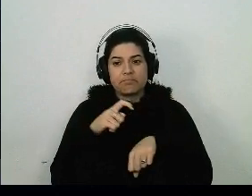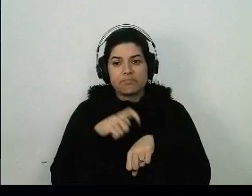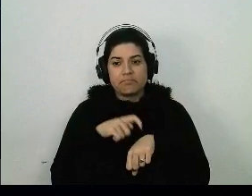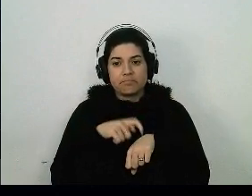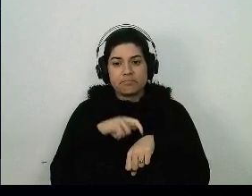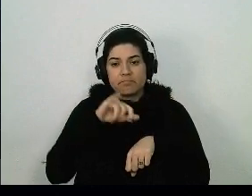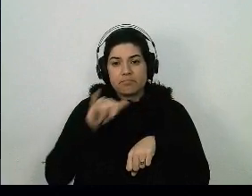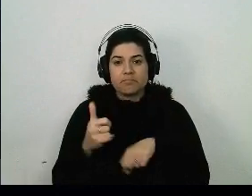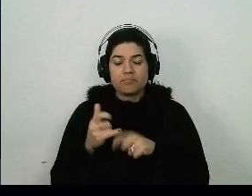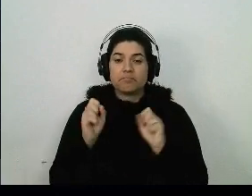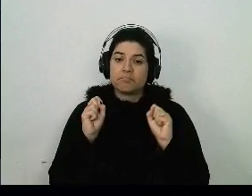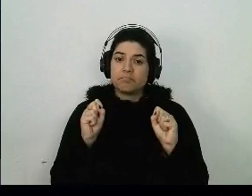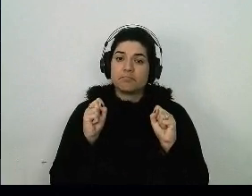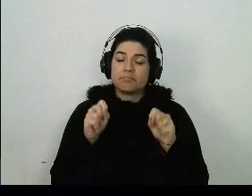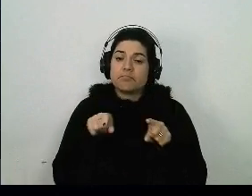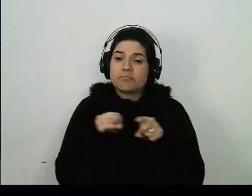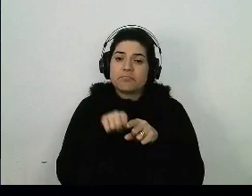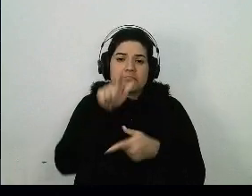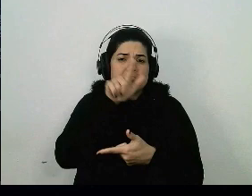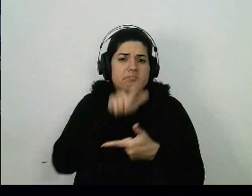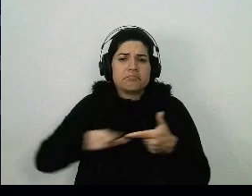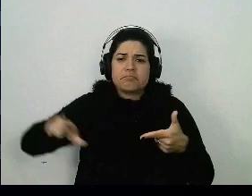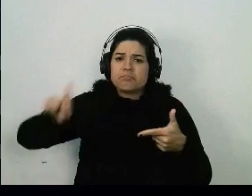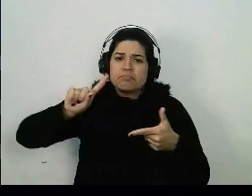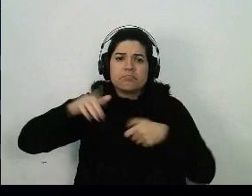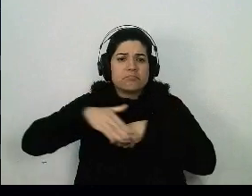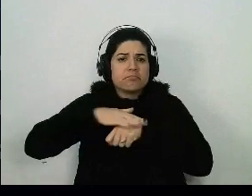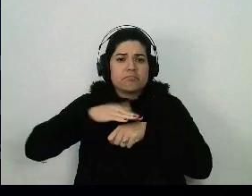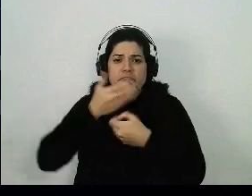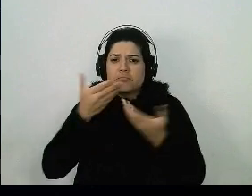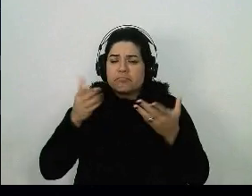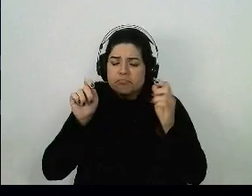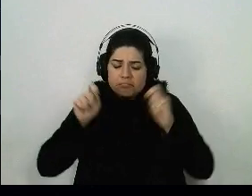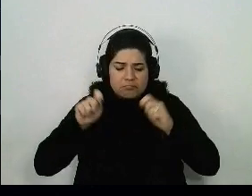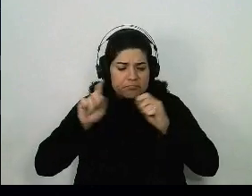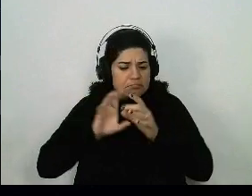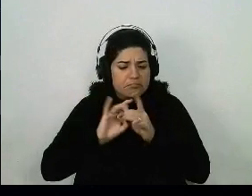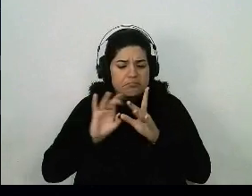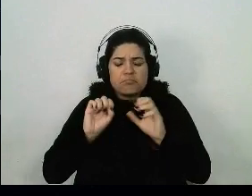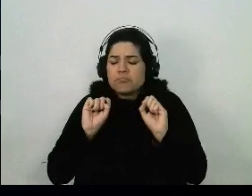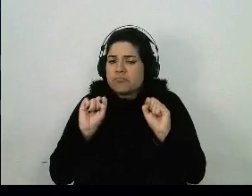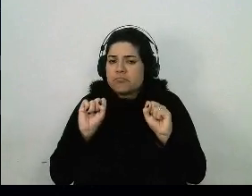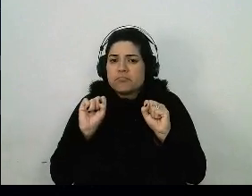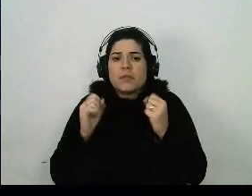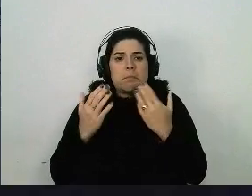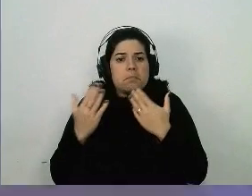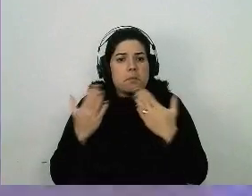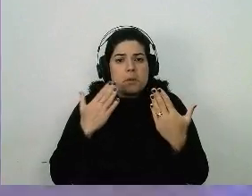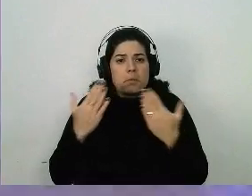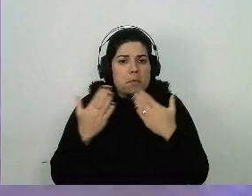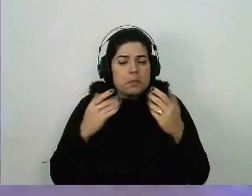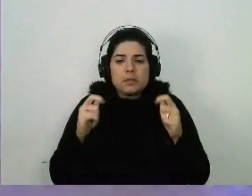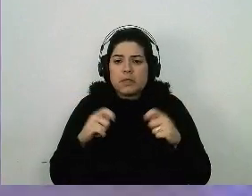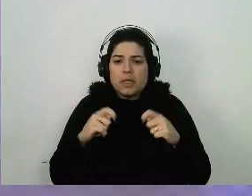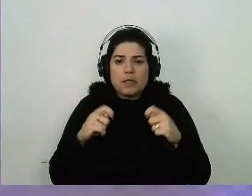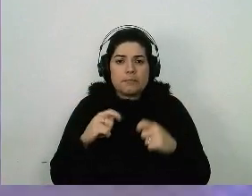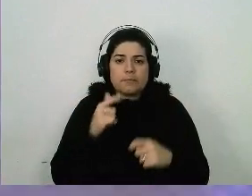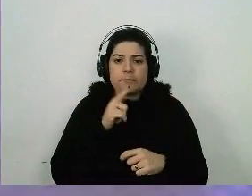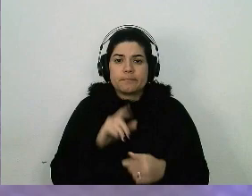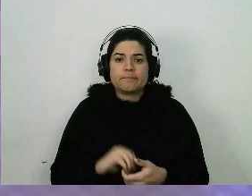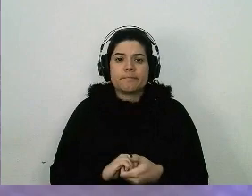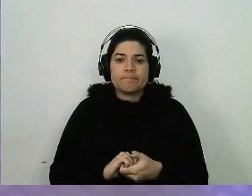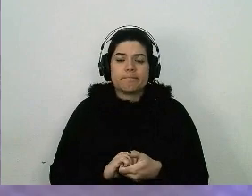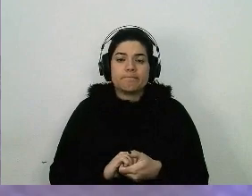E eu não tenho problema nenhum de conversar com vocês, a gente vai conversar tranquilamente, trocar ideia. E aqui eu deixo minha